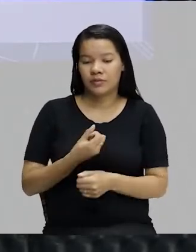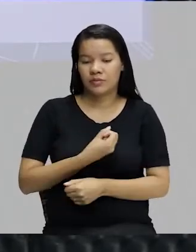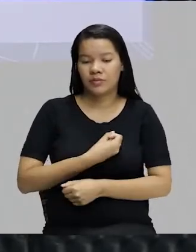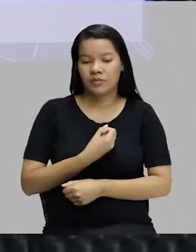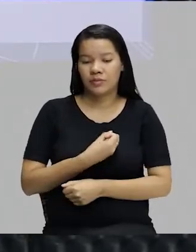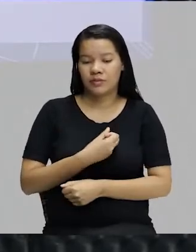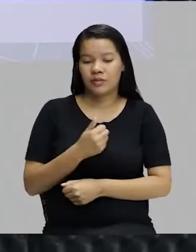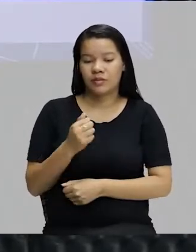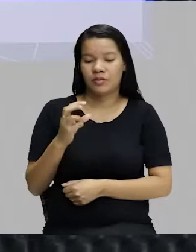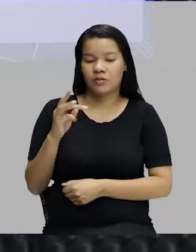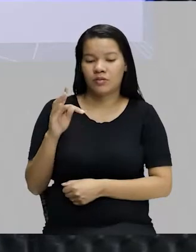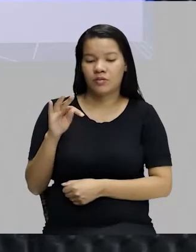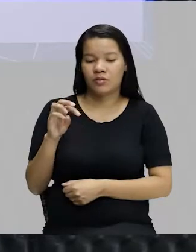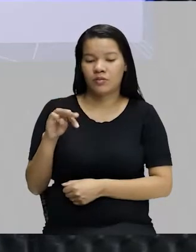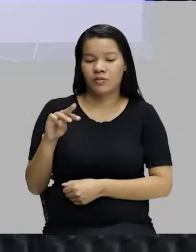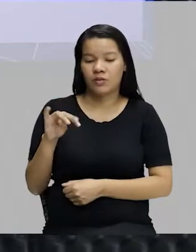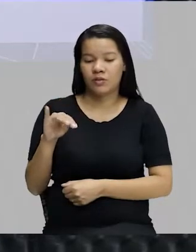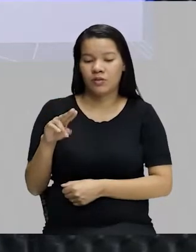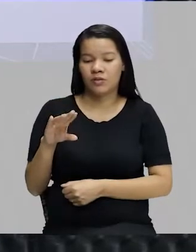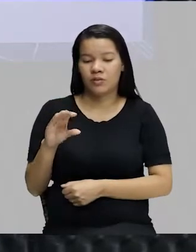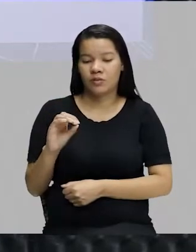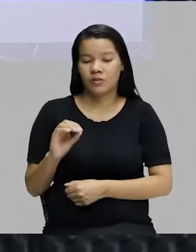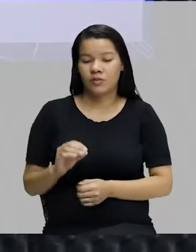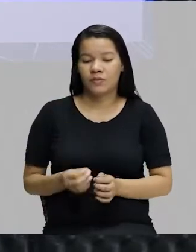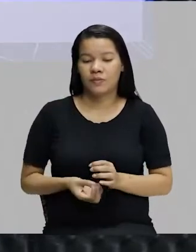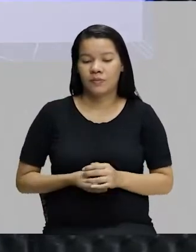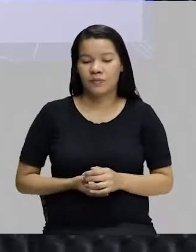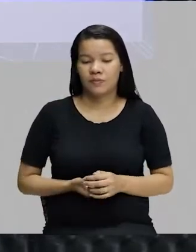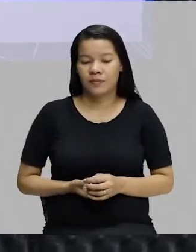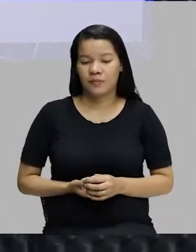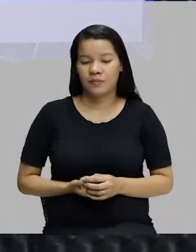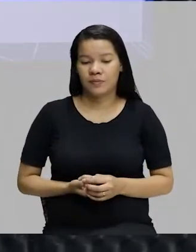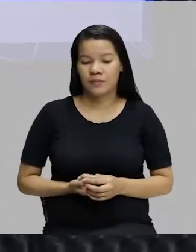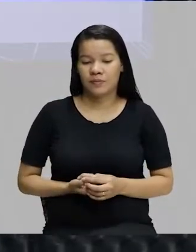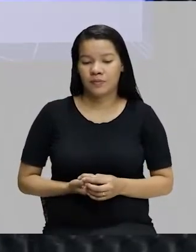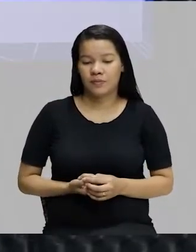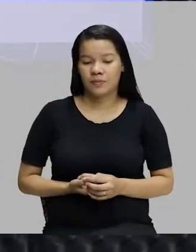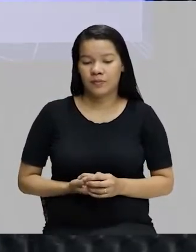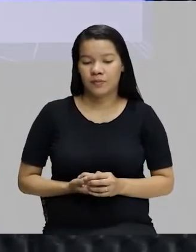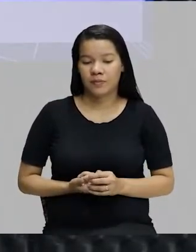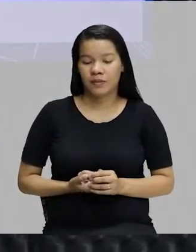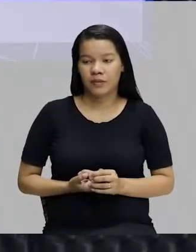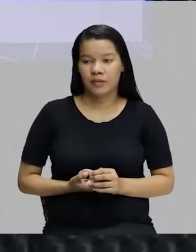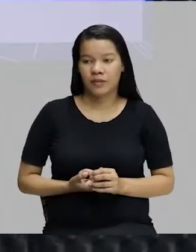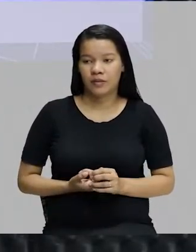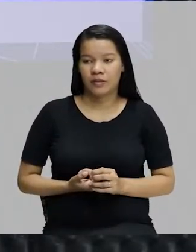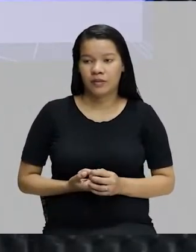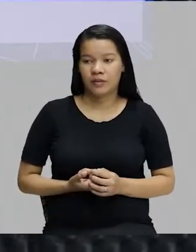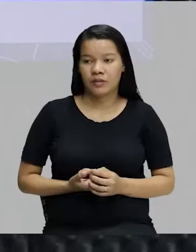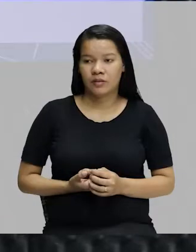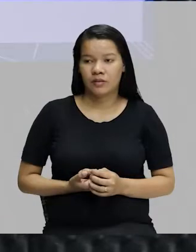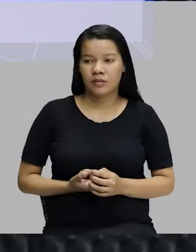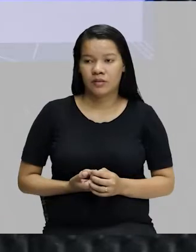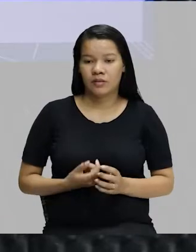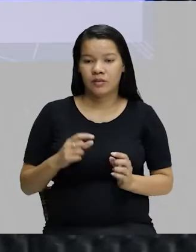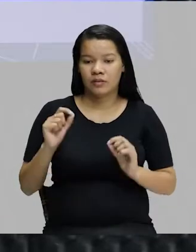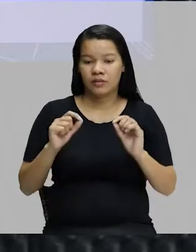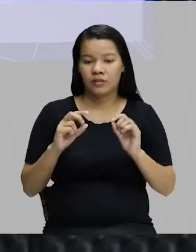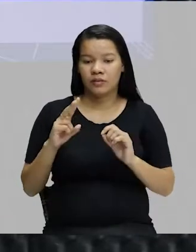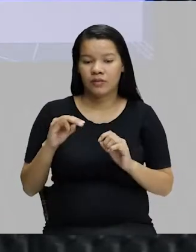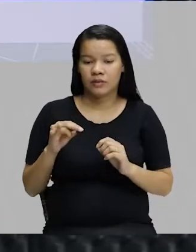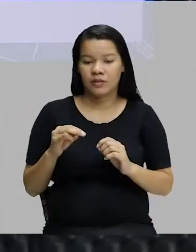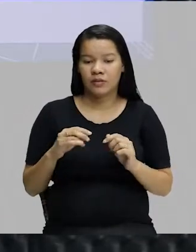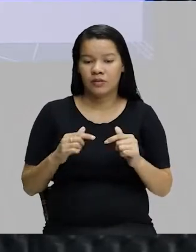com os prótons, nem com os elétrons do átomo ou da molécula que vai estar sofrendo essa